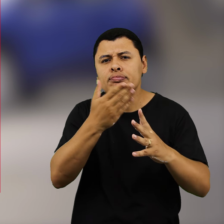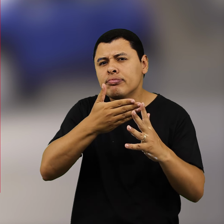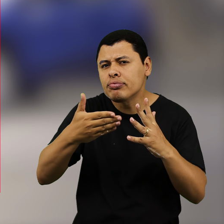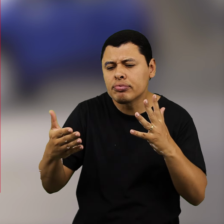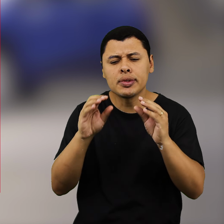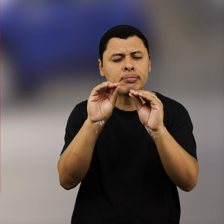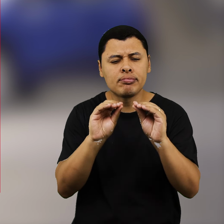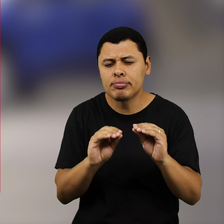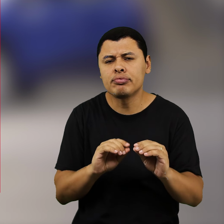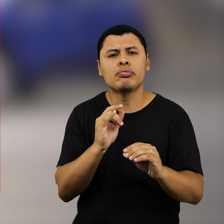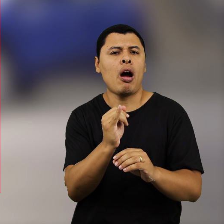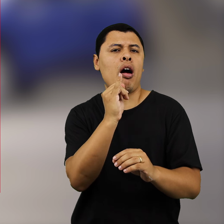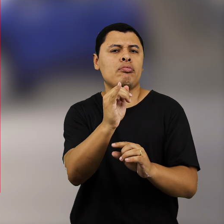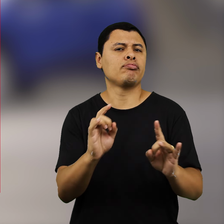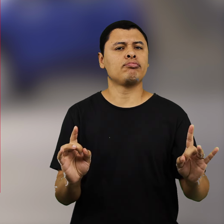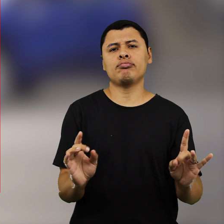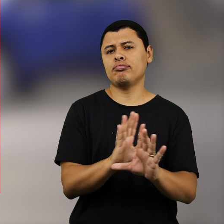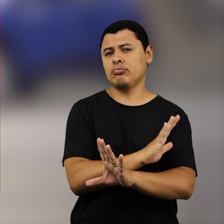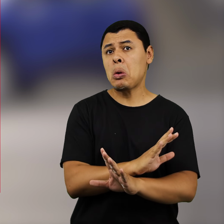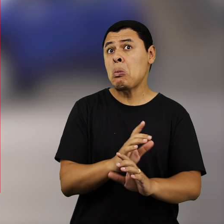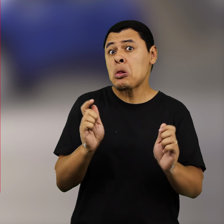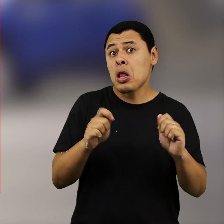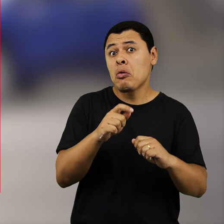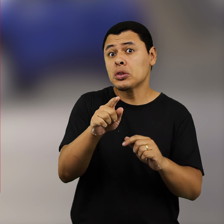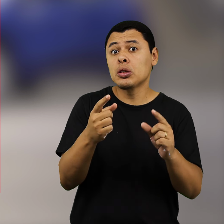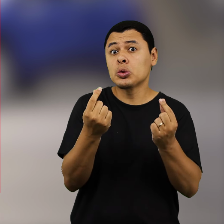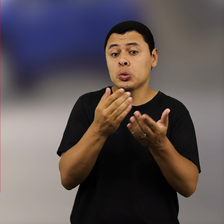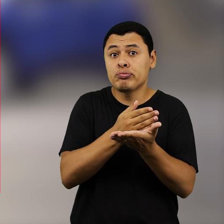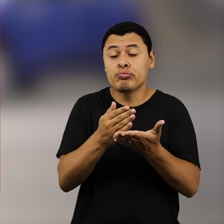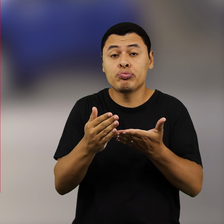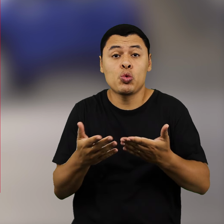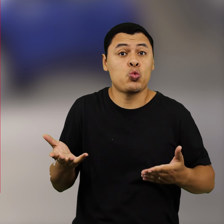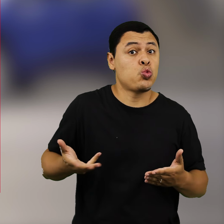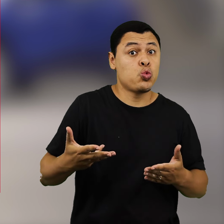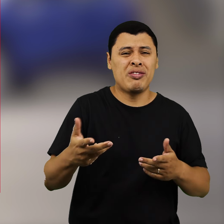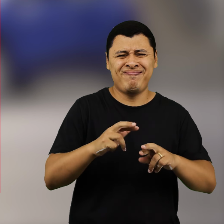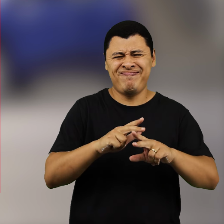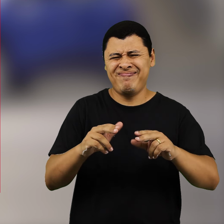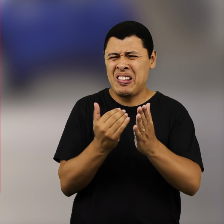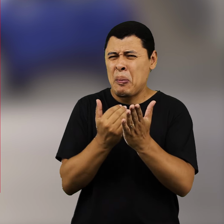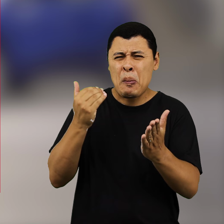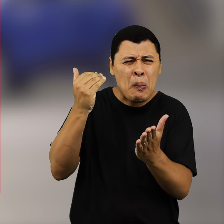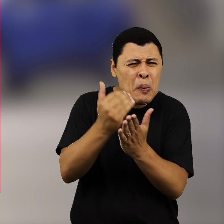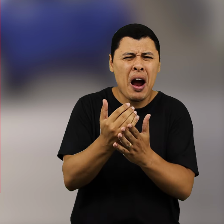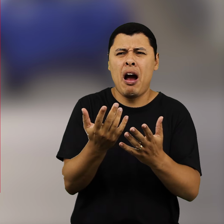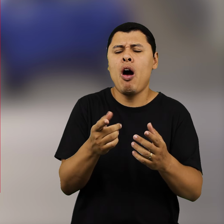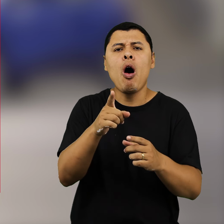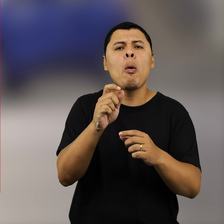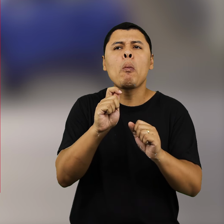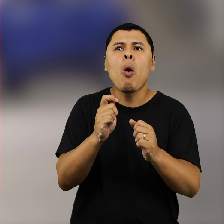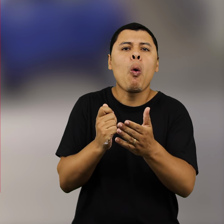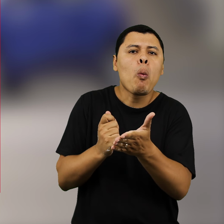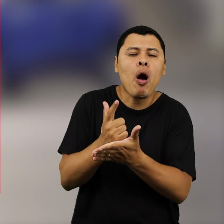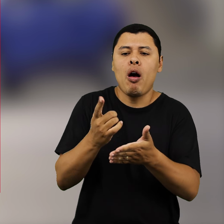bem básicos e você já recebe a melhor proposta, o que inclui a possibilidade do financiamento turbinado, que oferece uma série de possibilidades de custos adicionais,